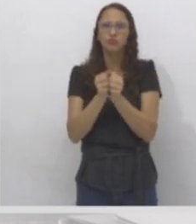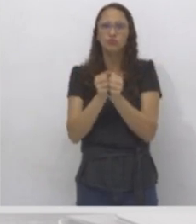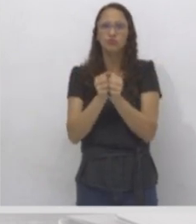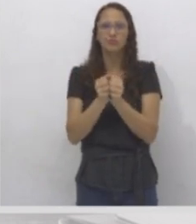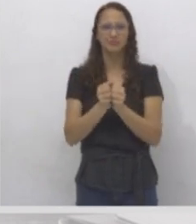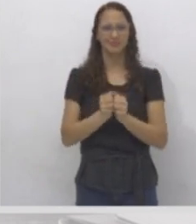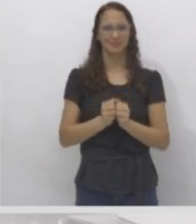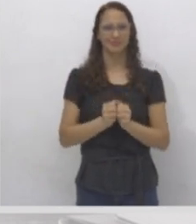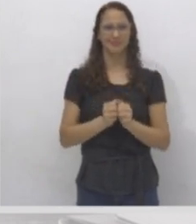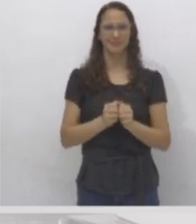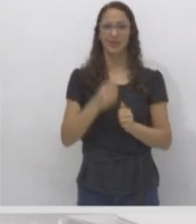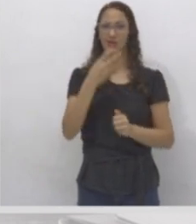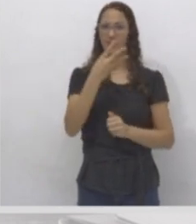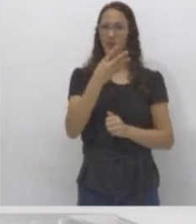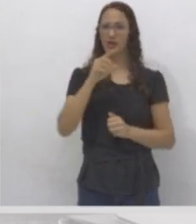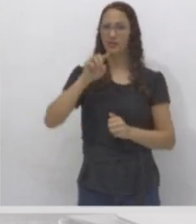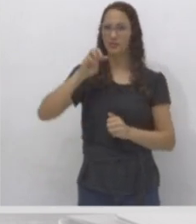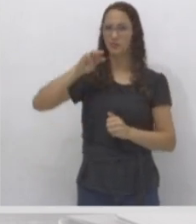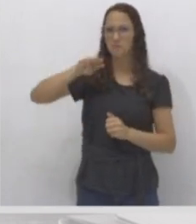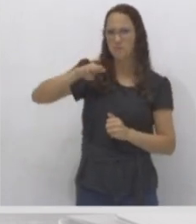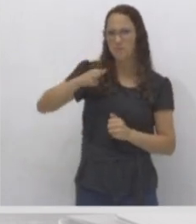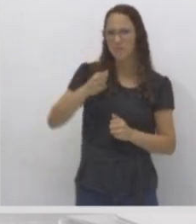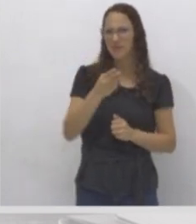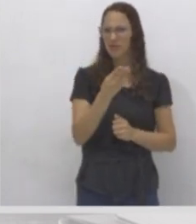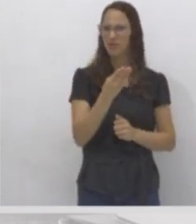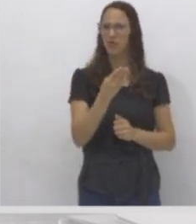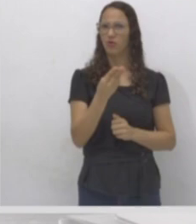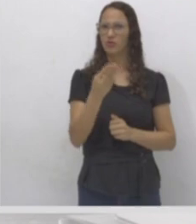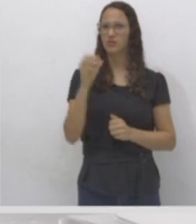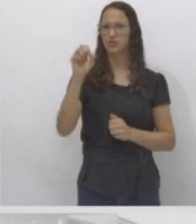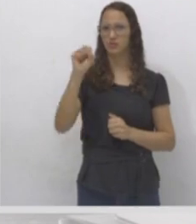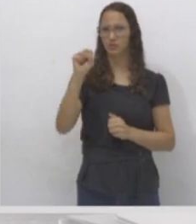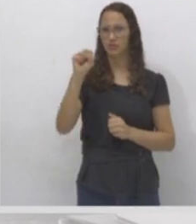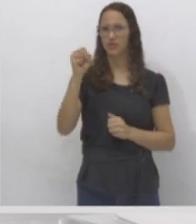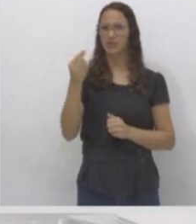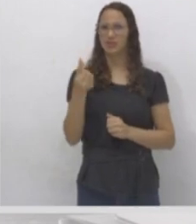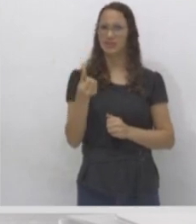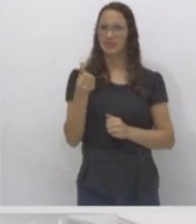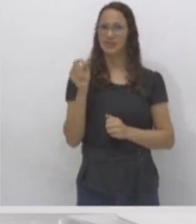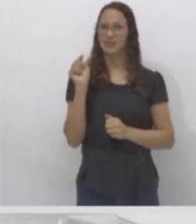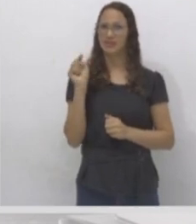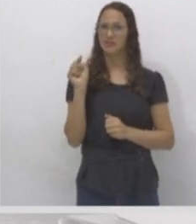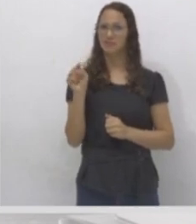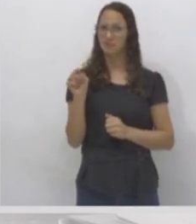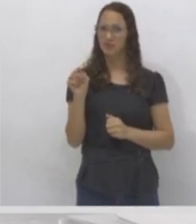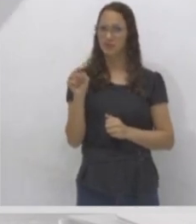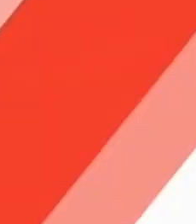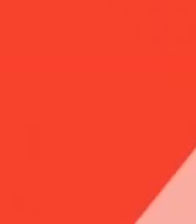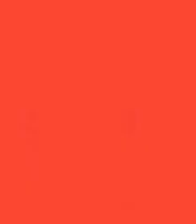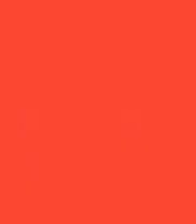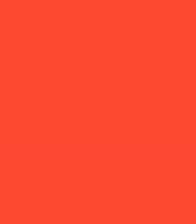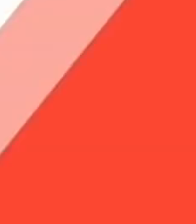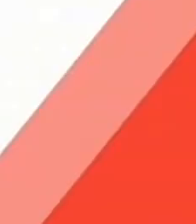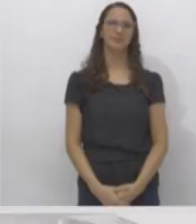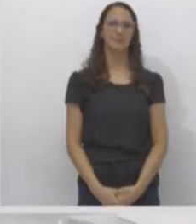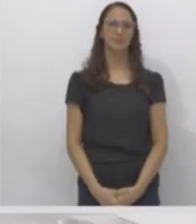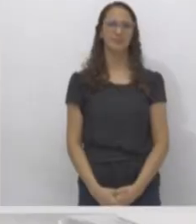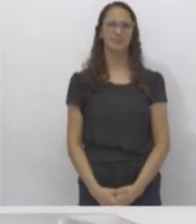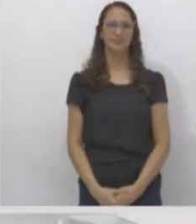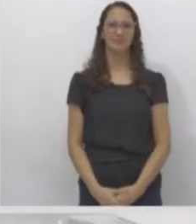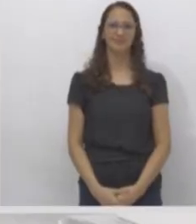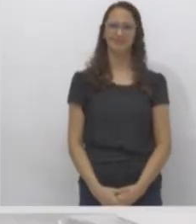milhões, 86 mil e 39.